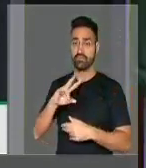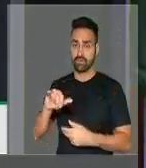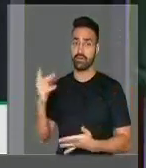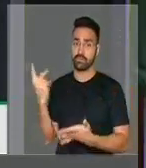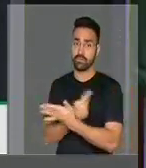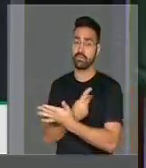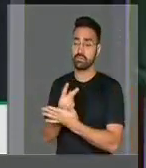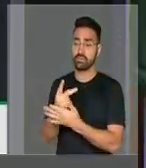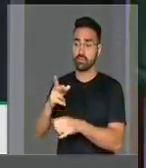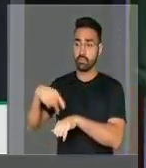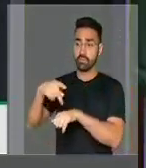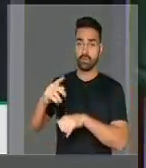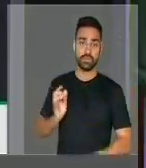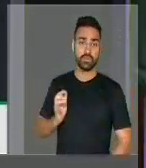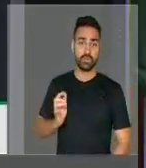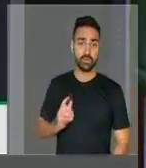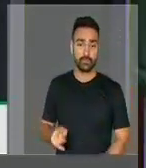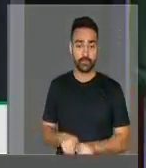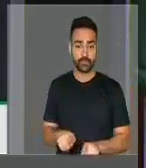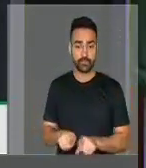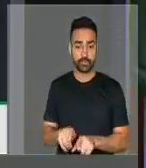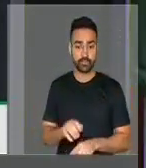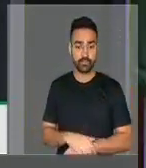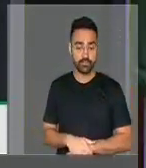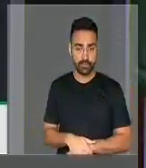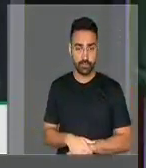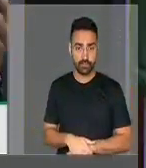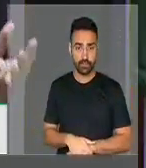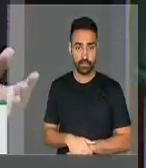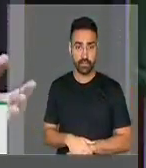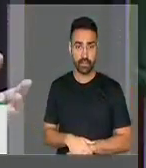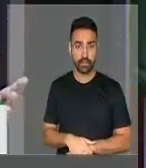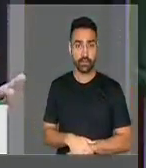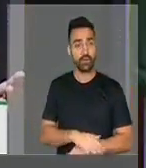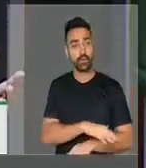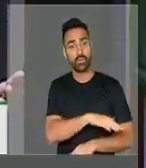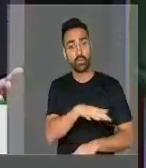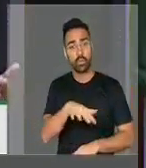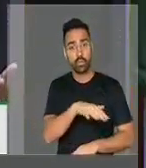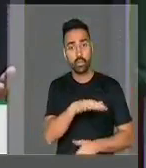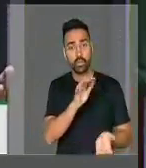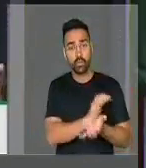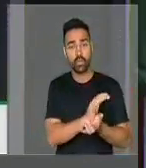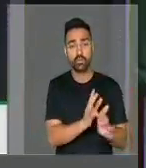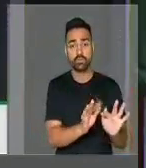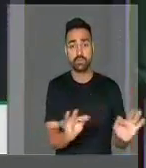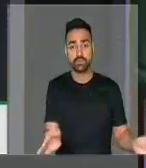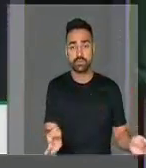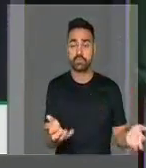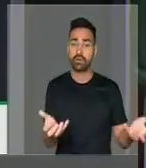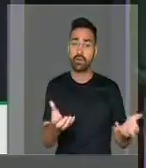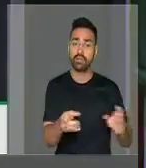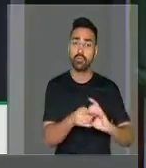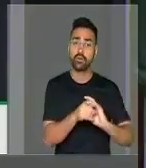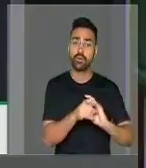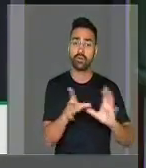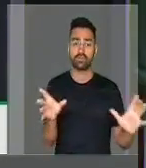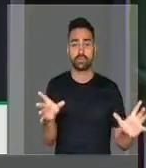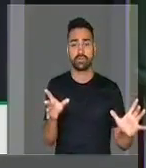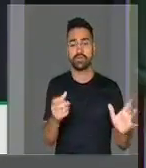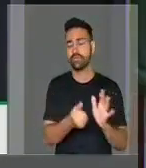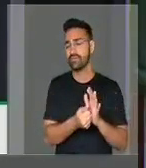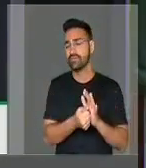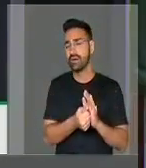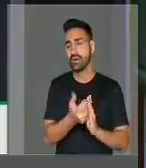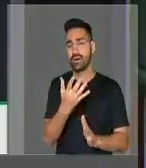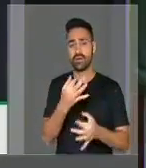desenvolvidos. A ditadura do proletariado é a democracia da maioria. Várias